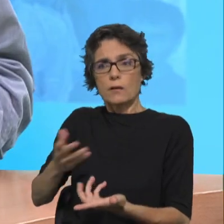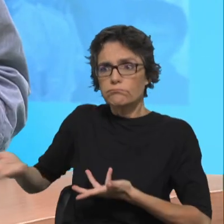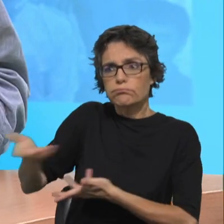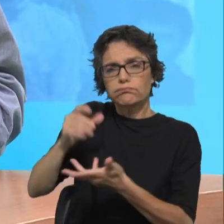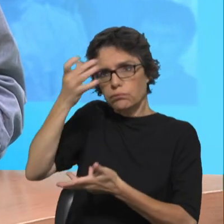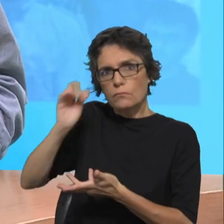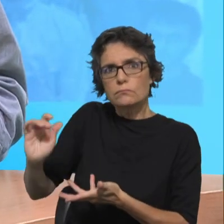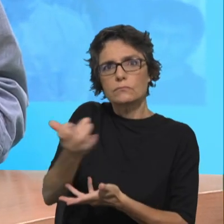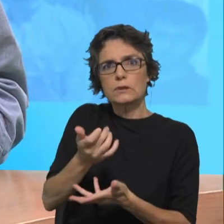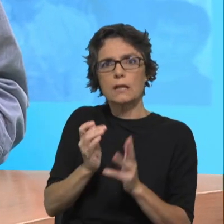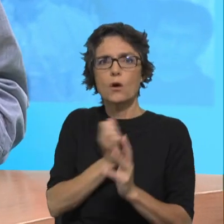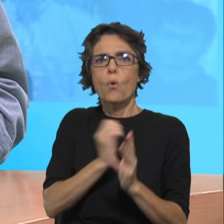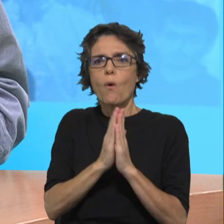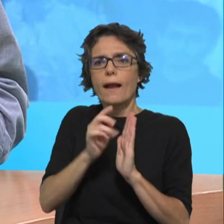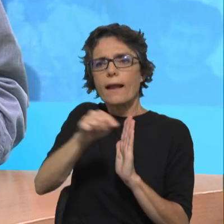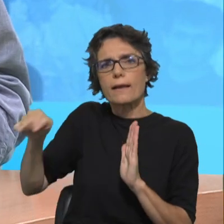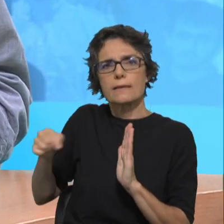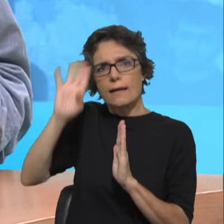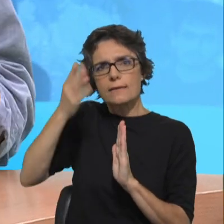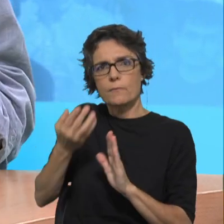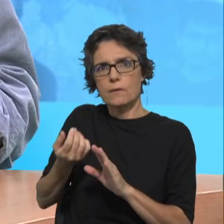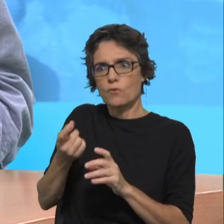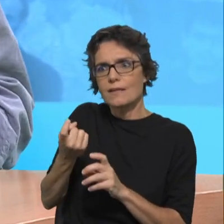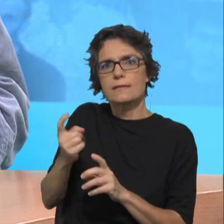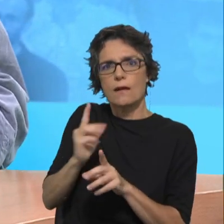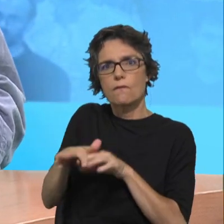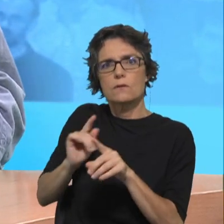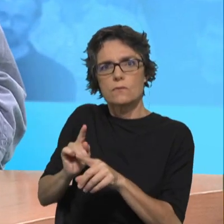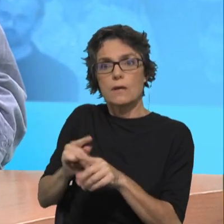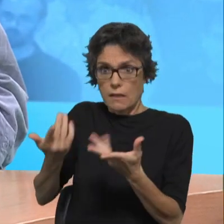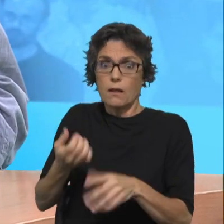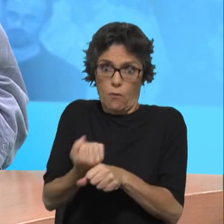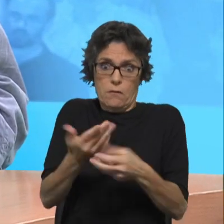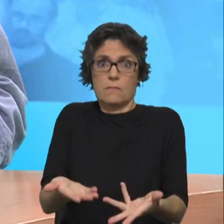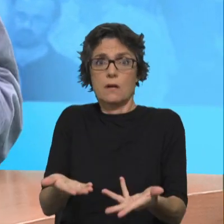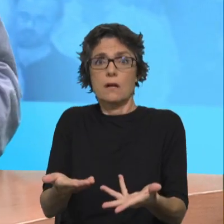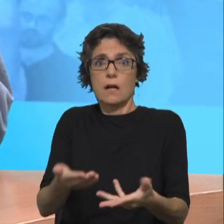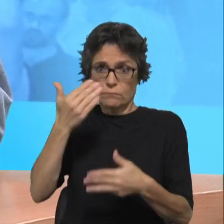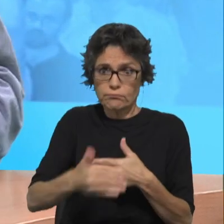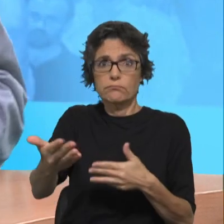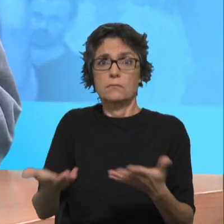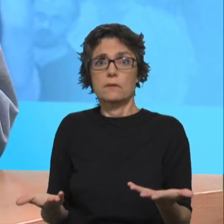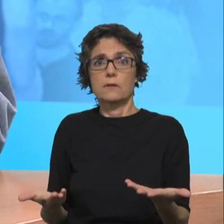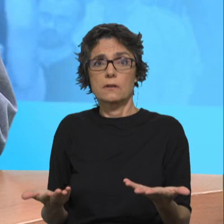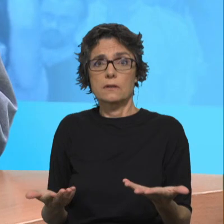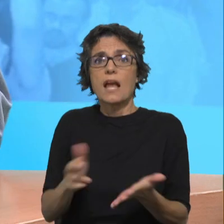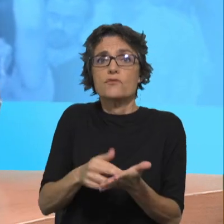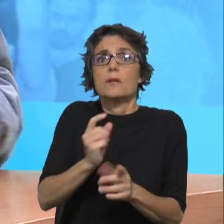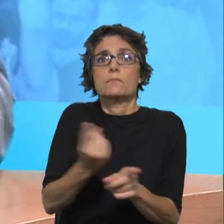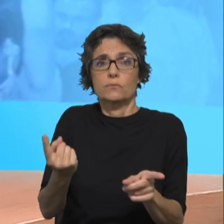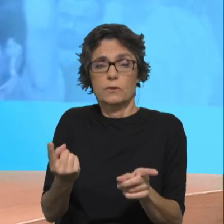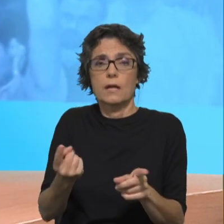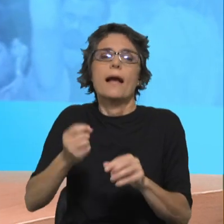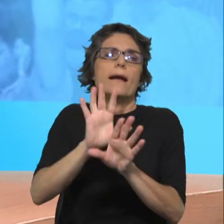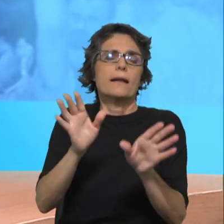já foram identificados linhas de ação, já se pode e já se deve estar a agir. Isto não invalida que em